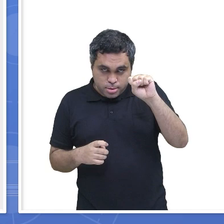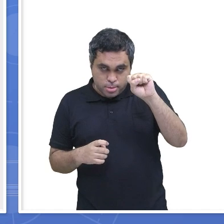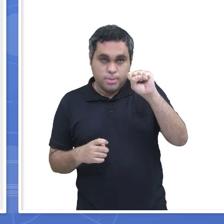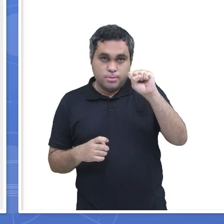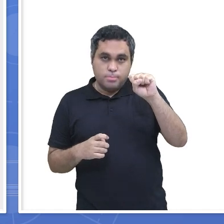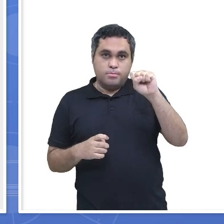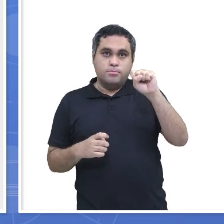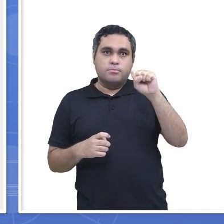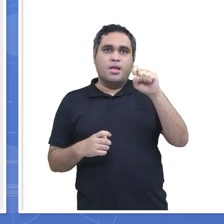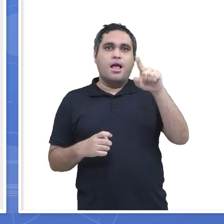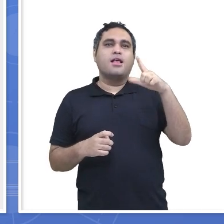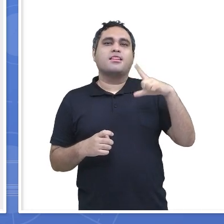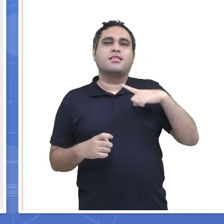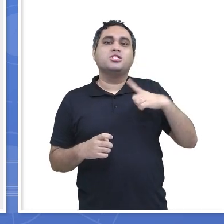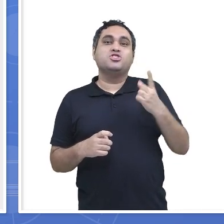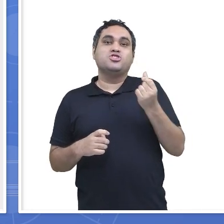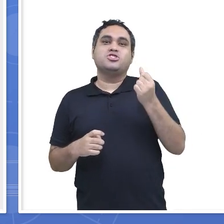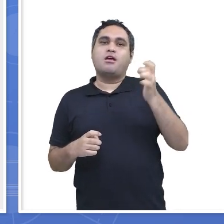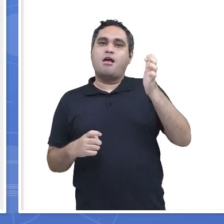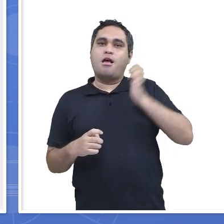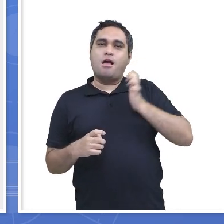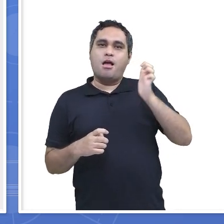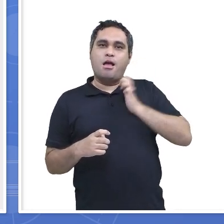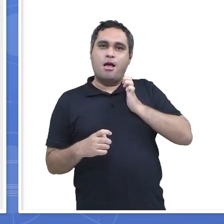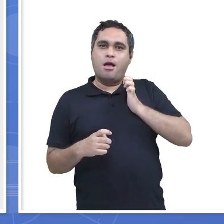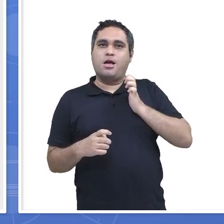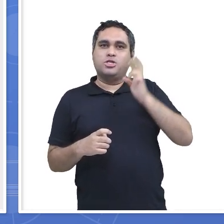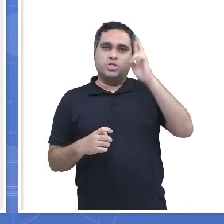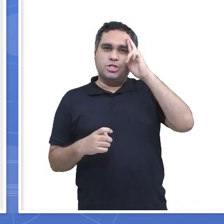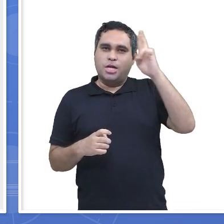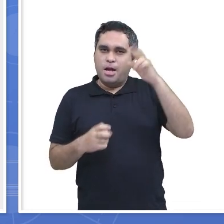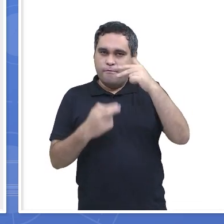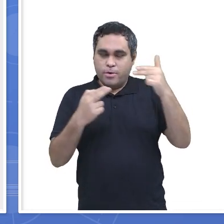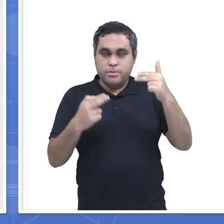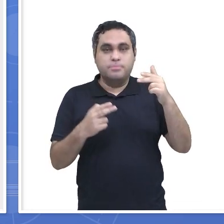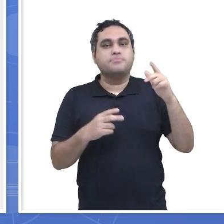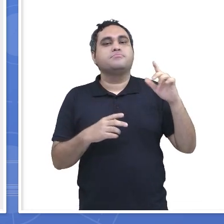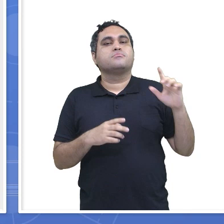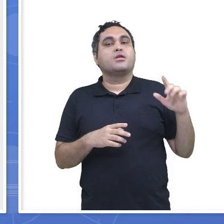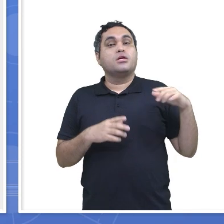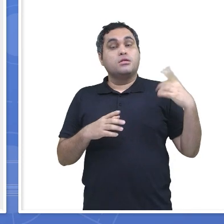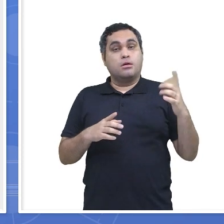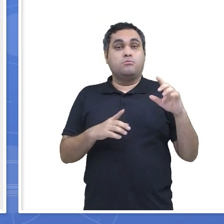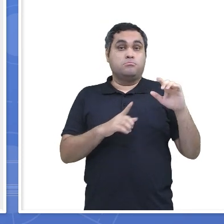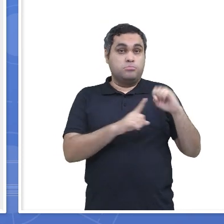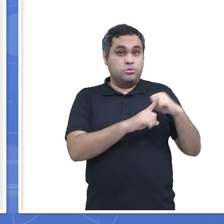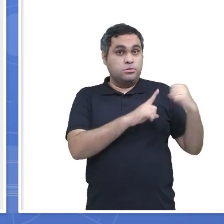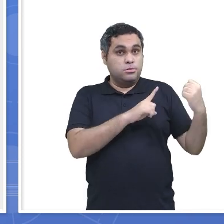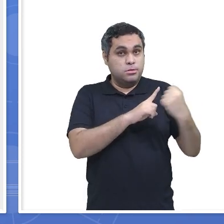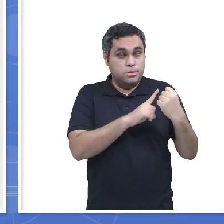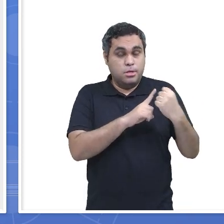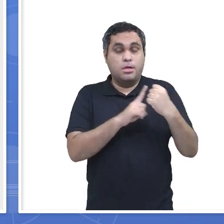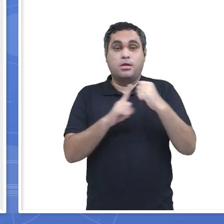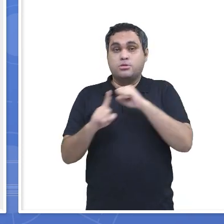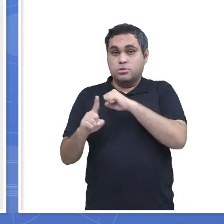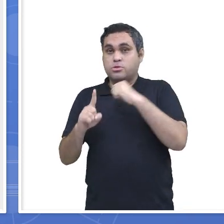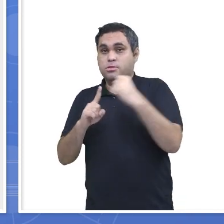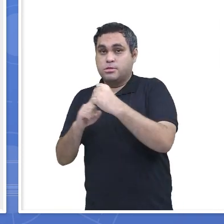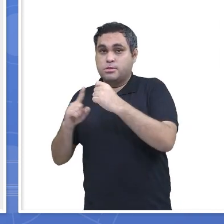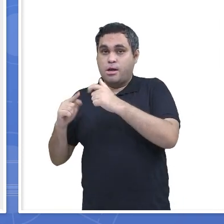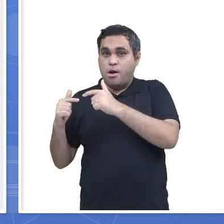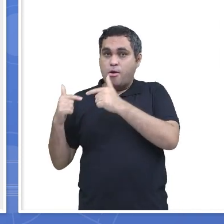marxistas. Os movimentos sociais contemporâneos estão voltados aos aspectos